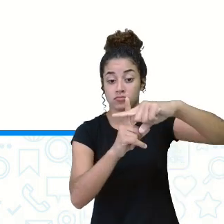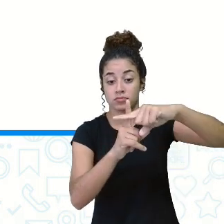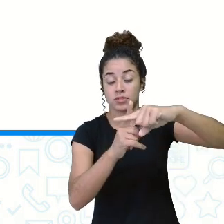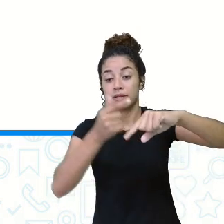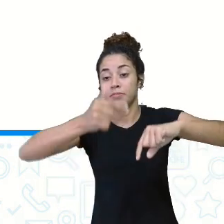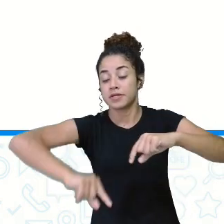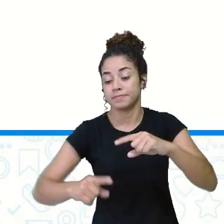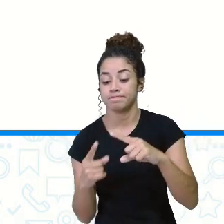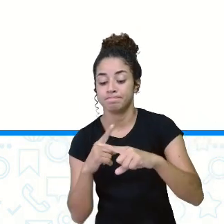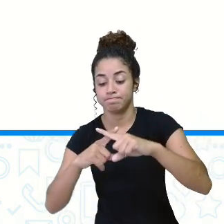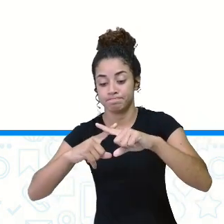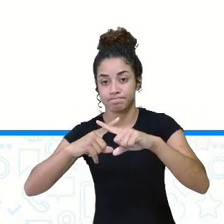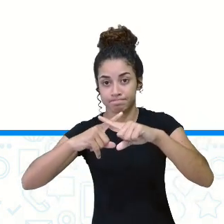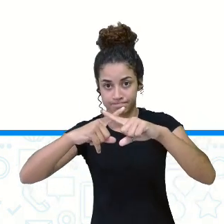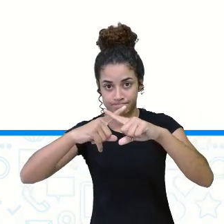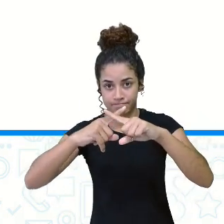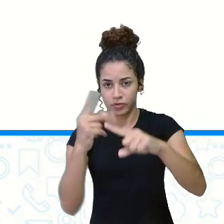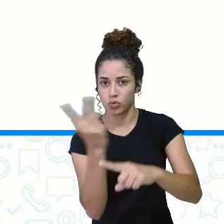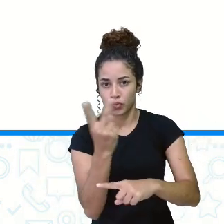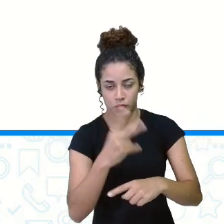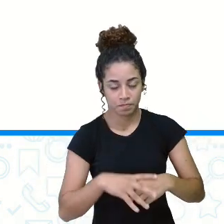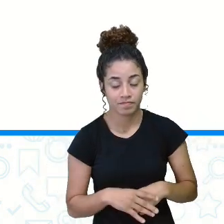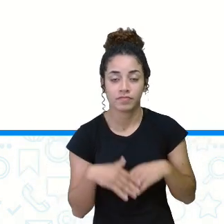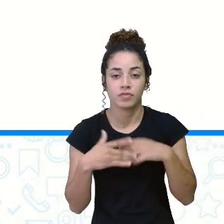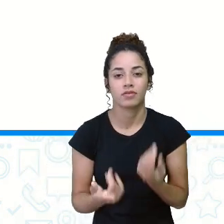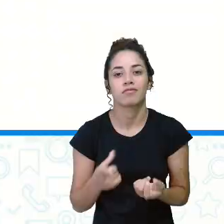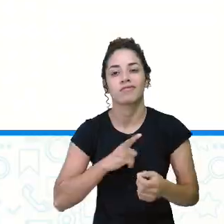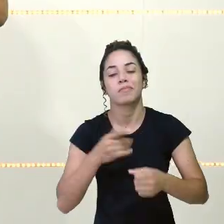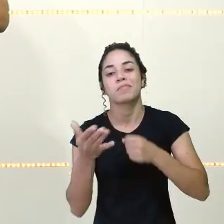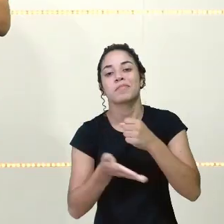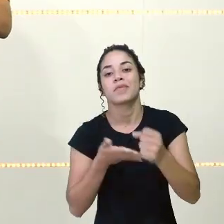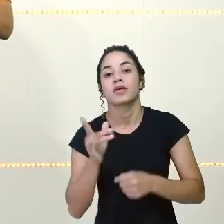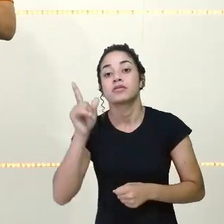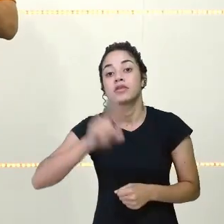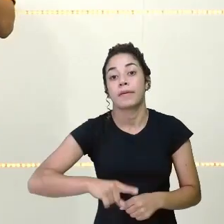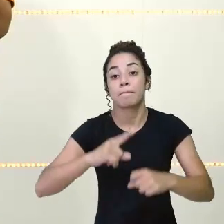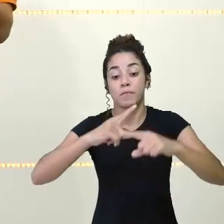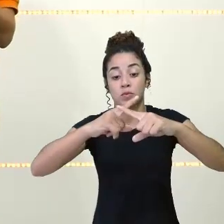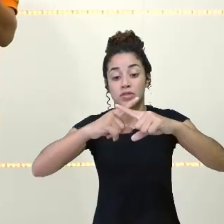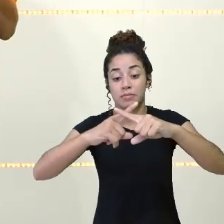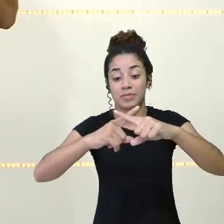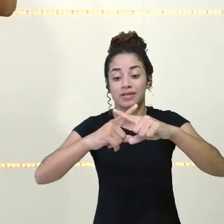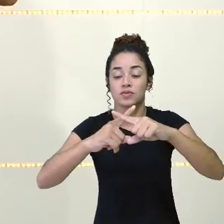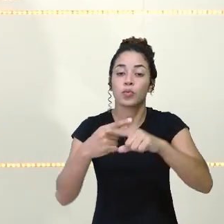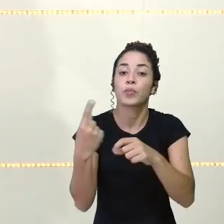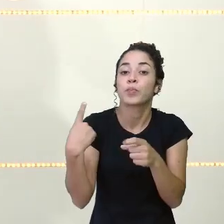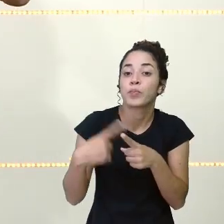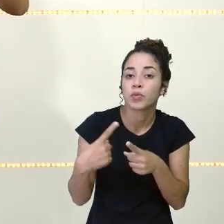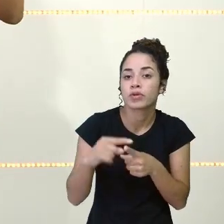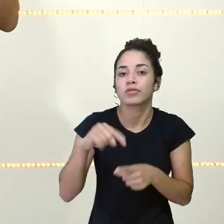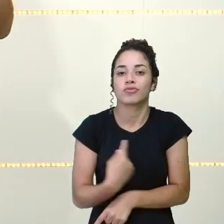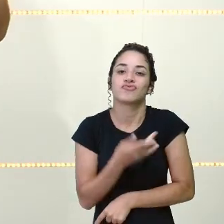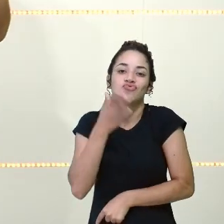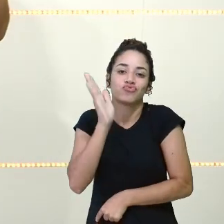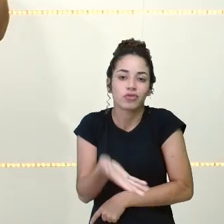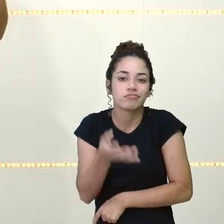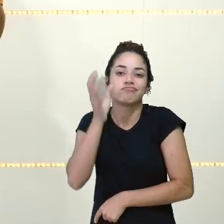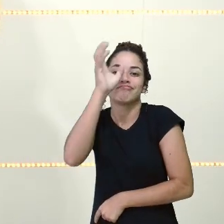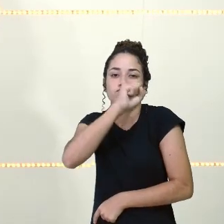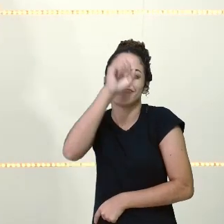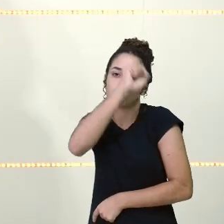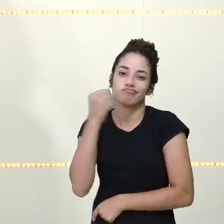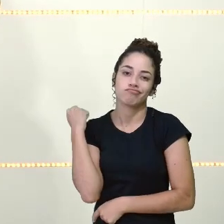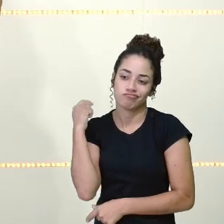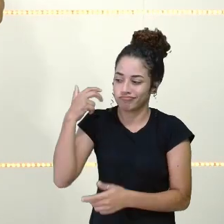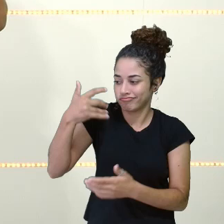multiplicação. A nossa operação básica será multiplicação porque a gente já aprendeu